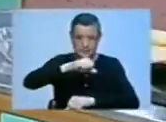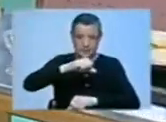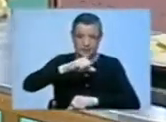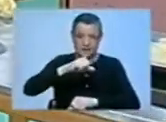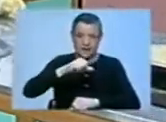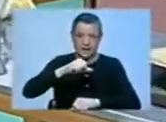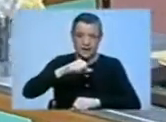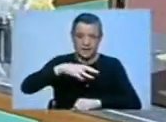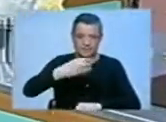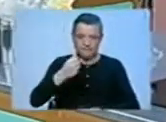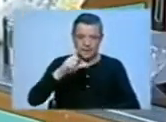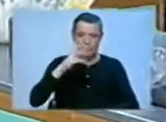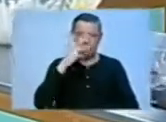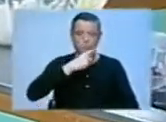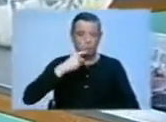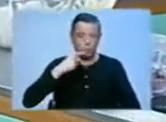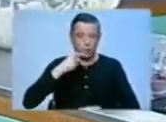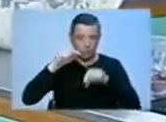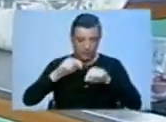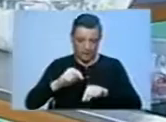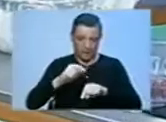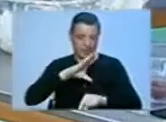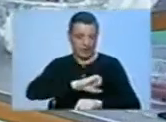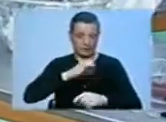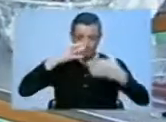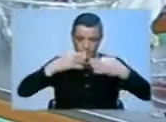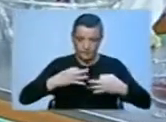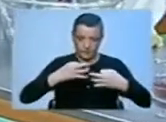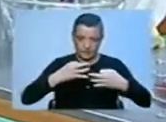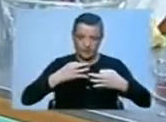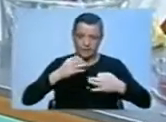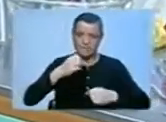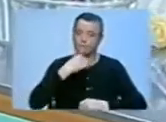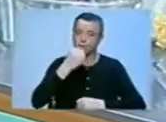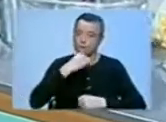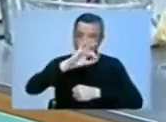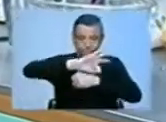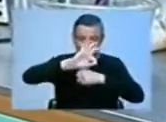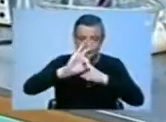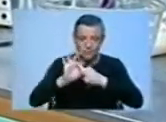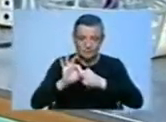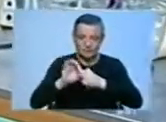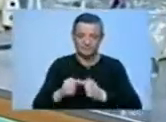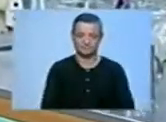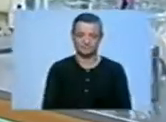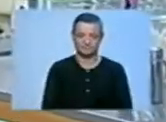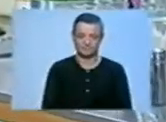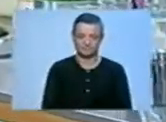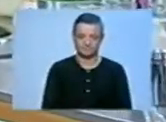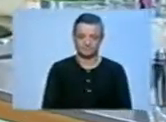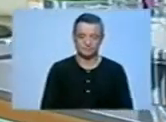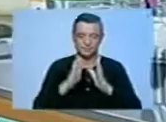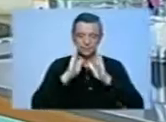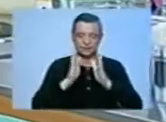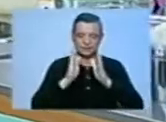e framboesa em campanha a vale do taquari ele já